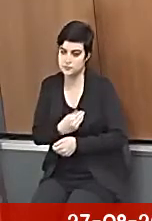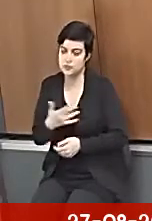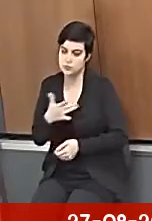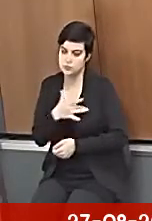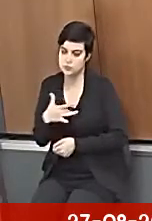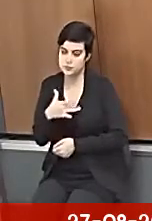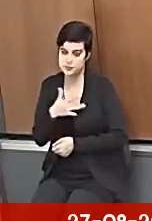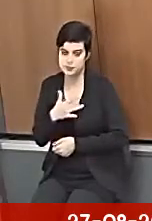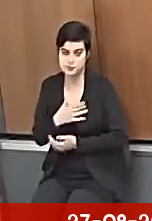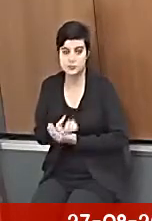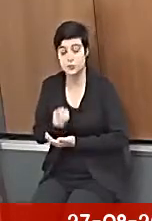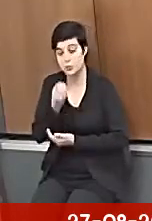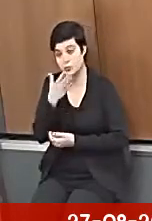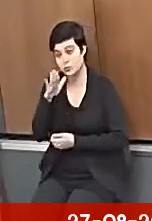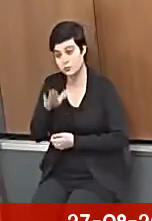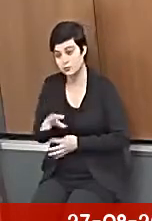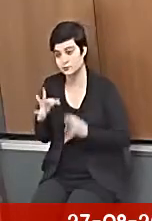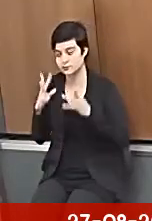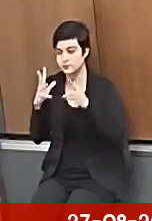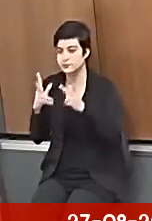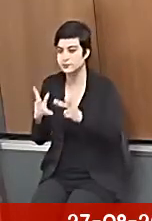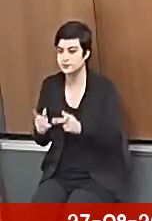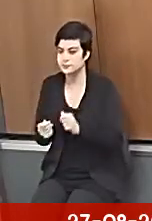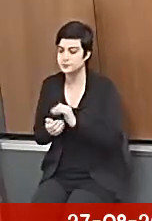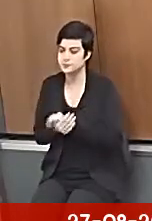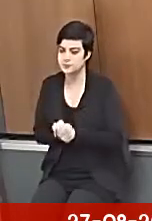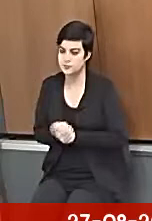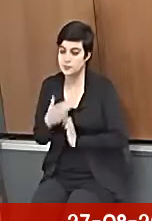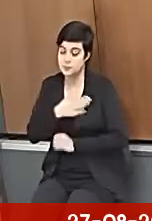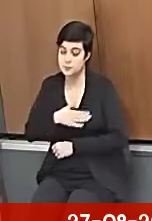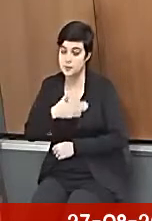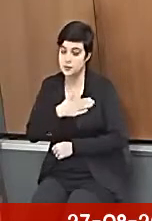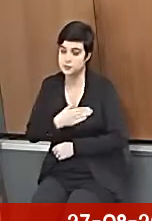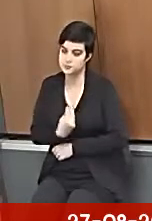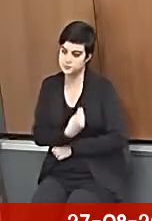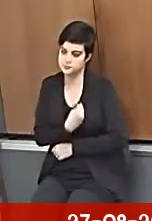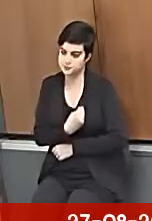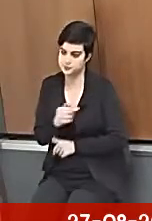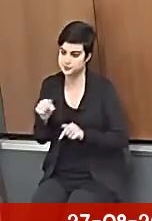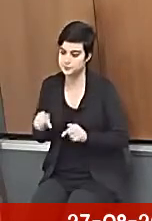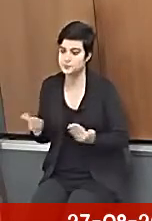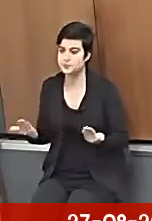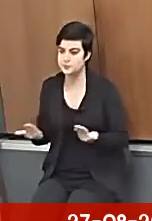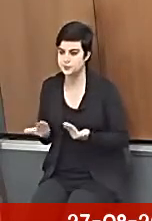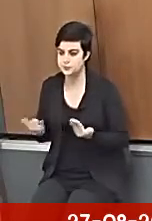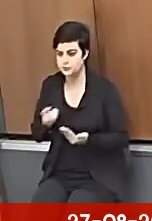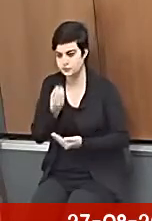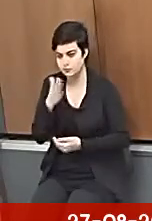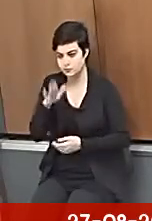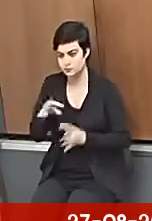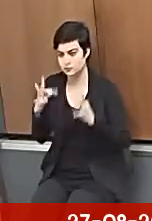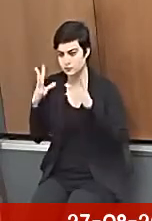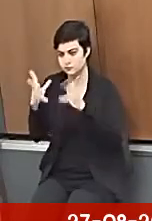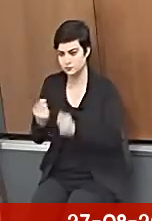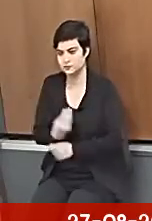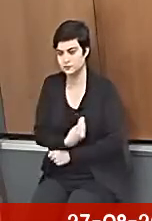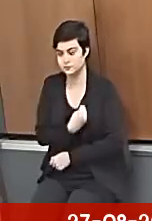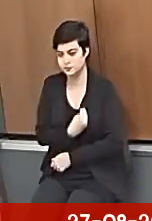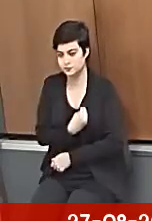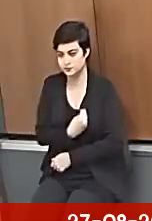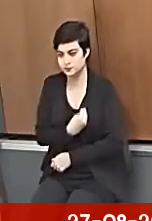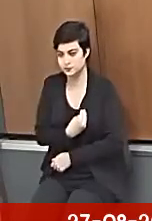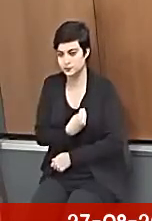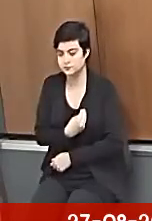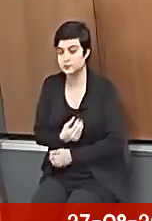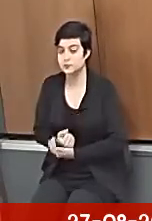boa tarde a todos a sair da mesa é um prazer imenso estar participando disso aqui o boa tarde a todos que estão aqui presente também em